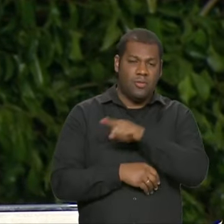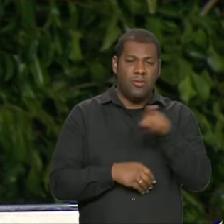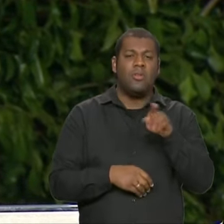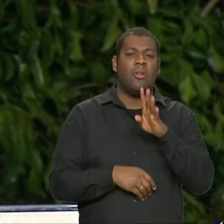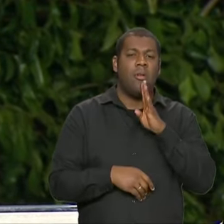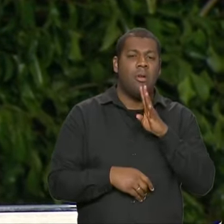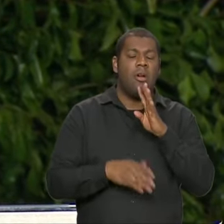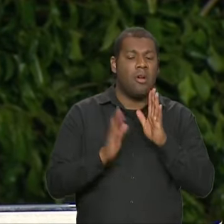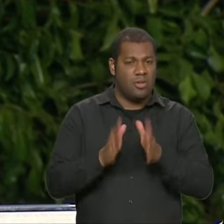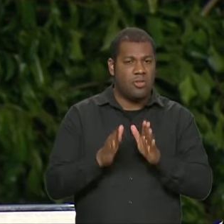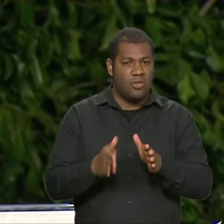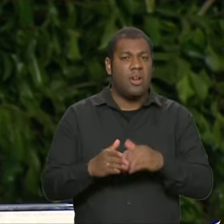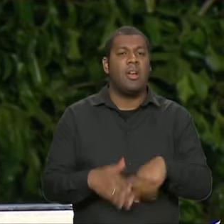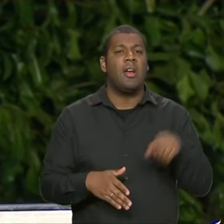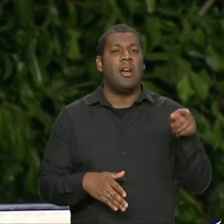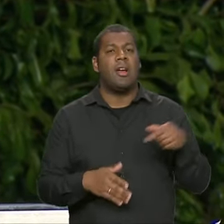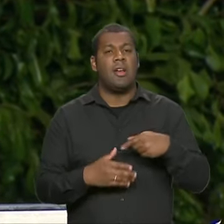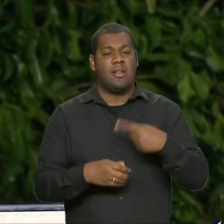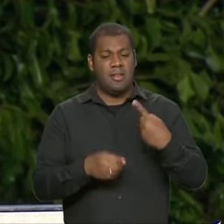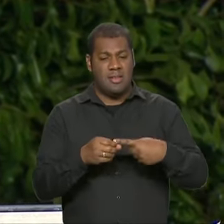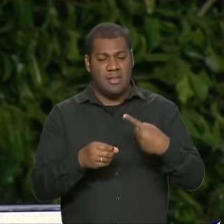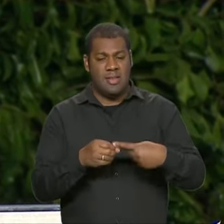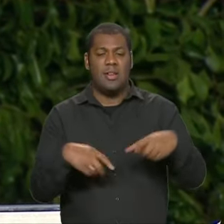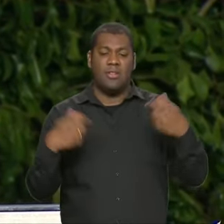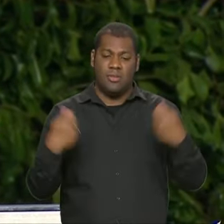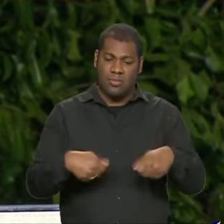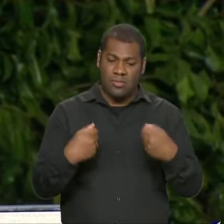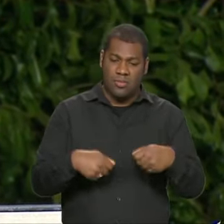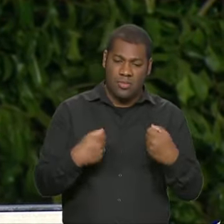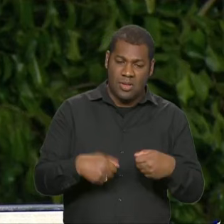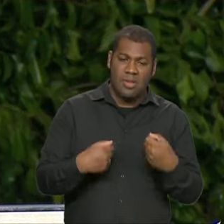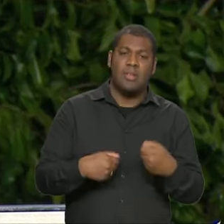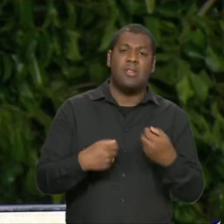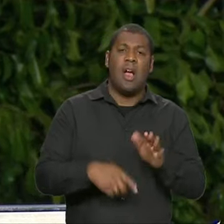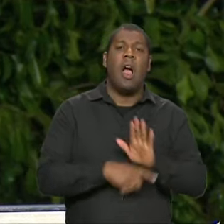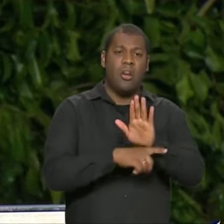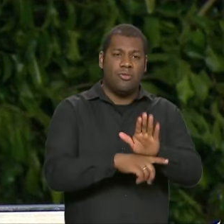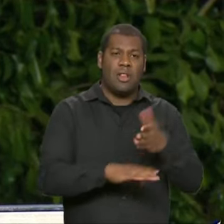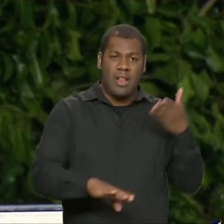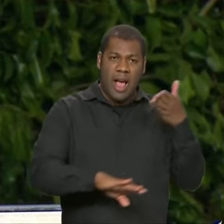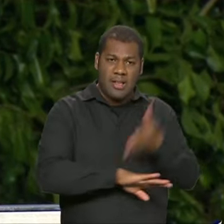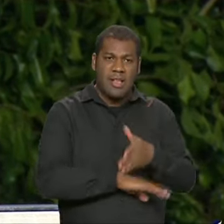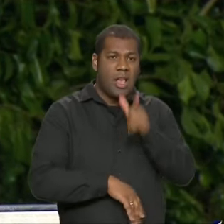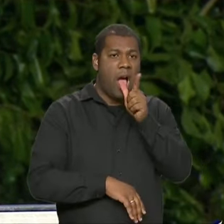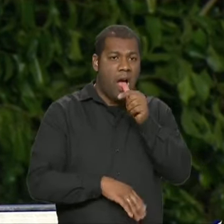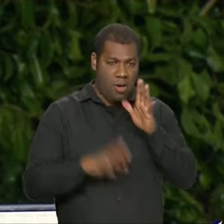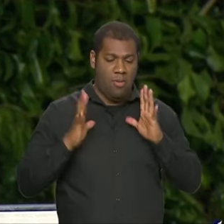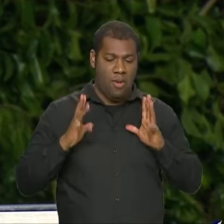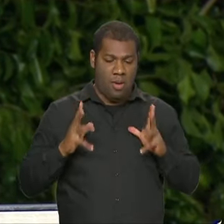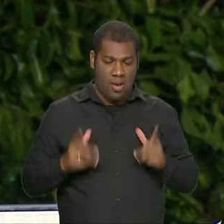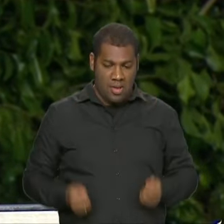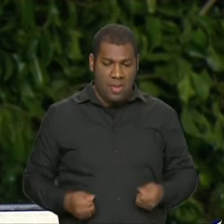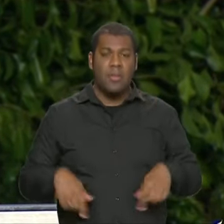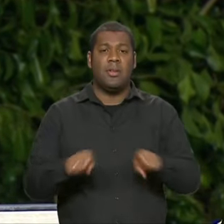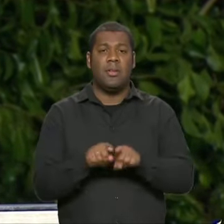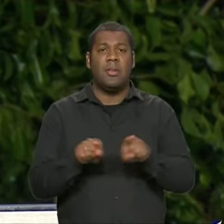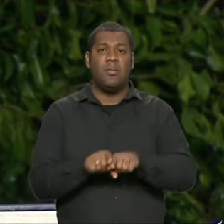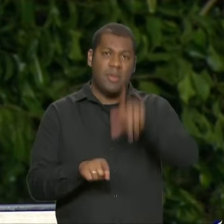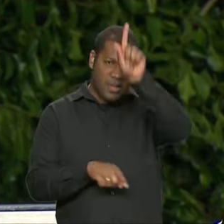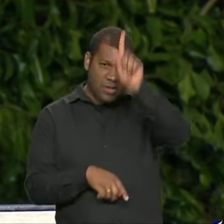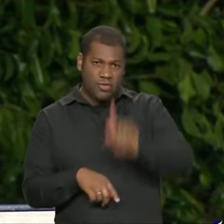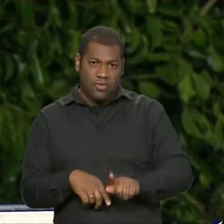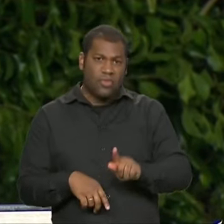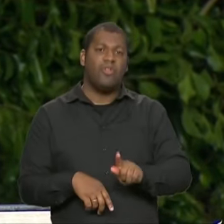também precisam de condições, precisam de acesso à água potável, precisam de gestão de